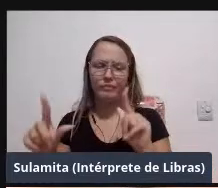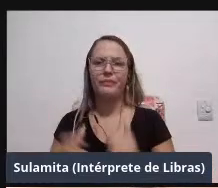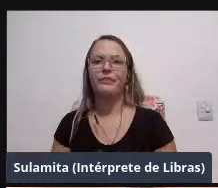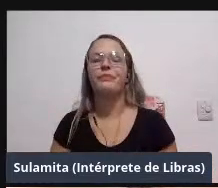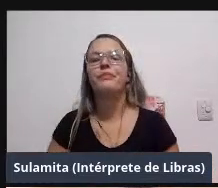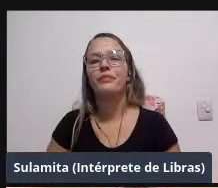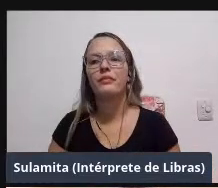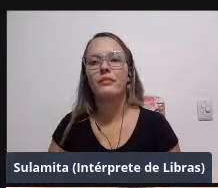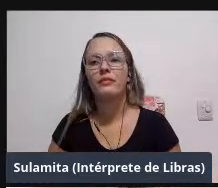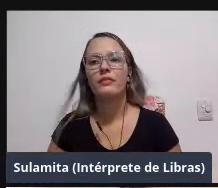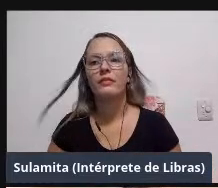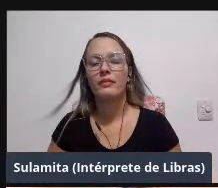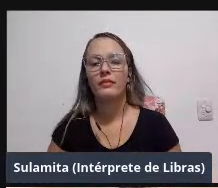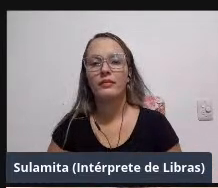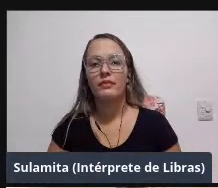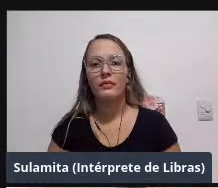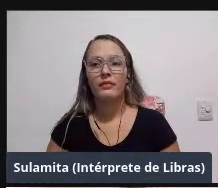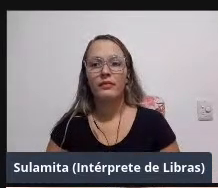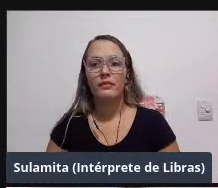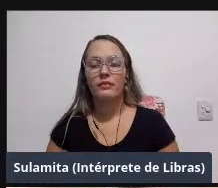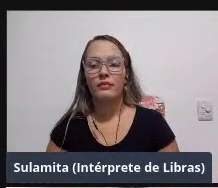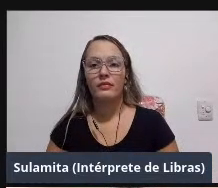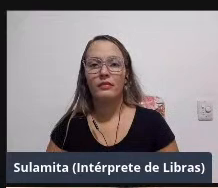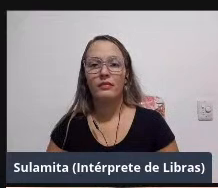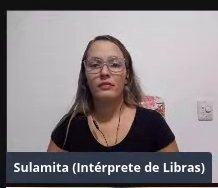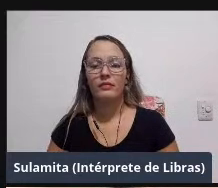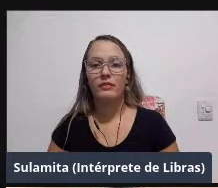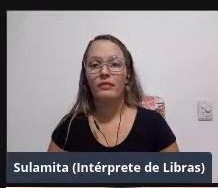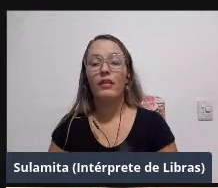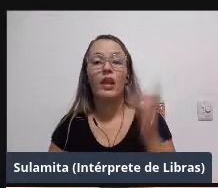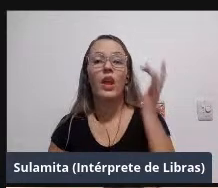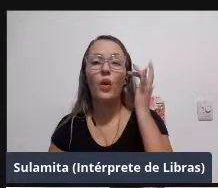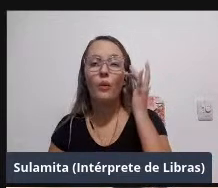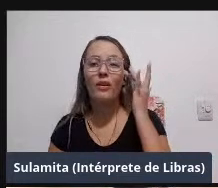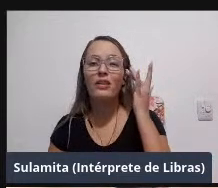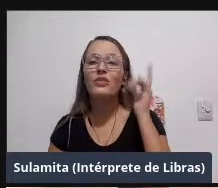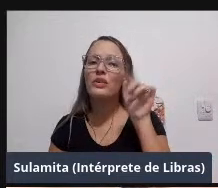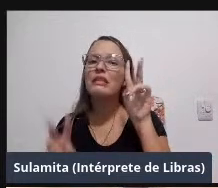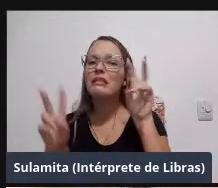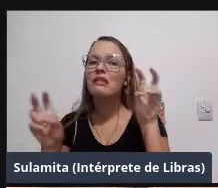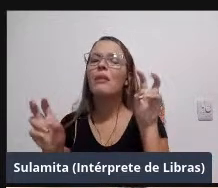E acho que questões muito atuais, né, que vêm sendo